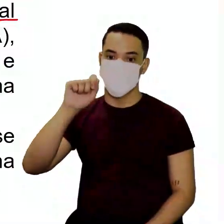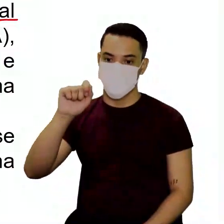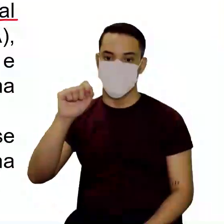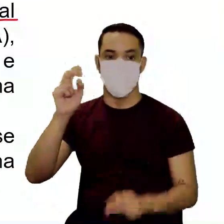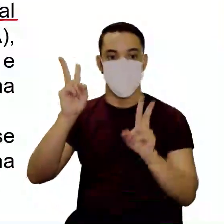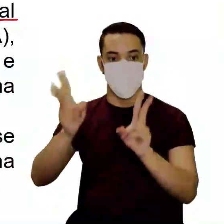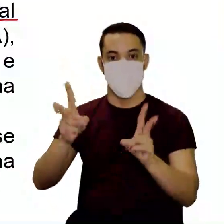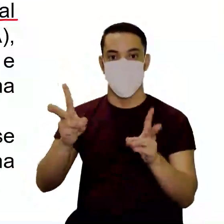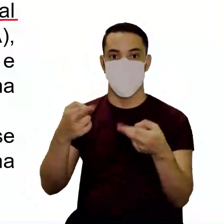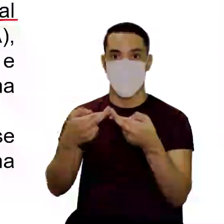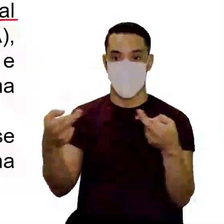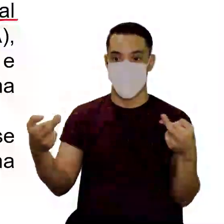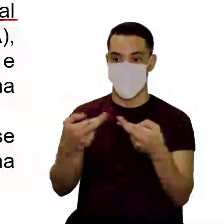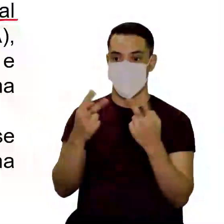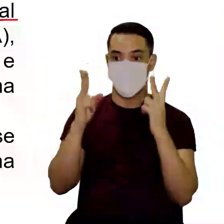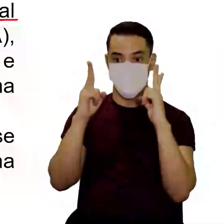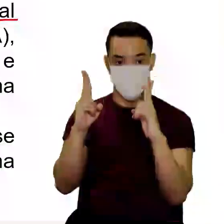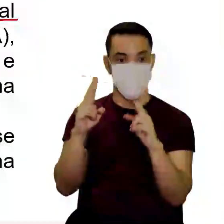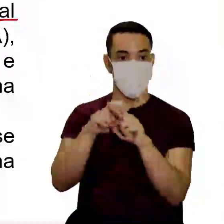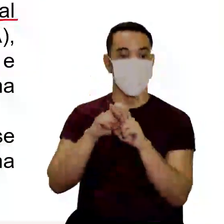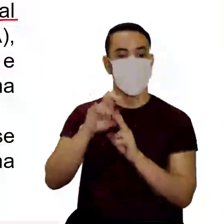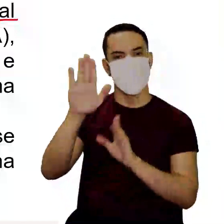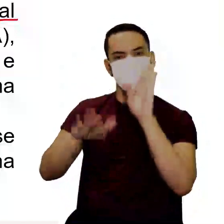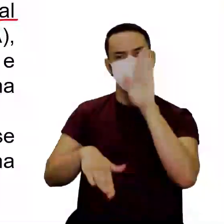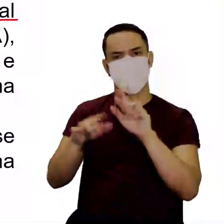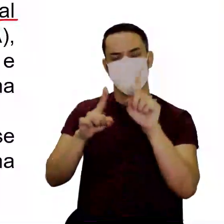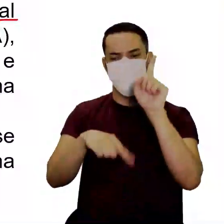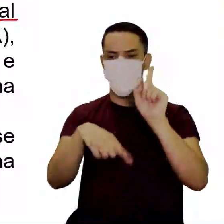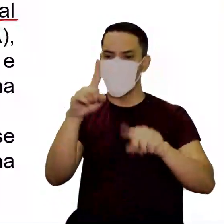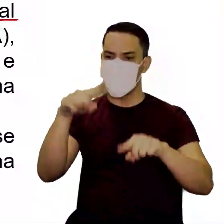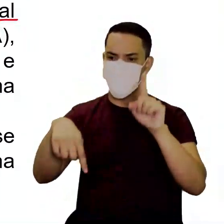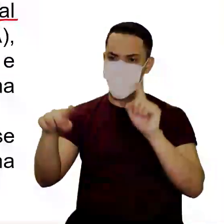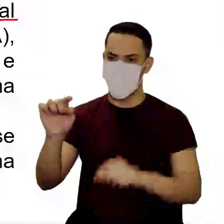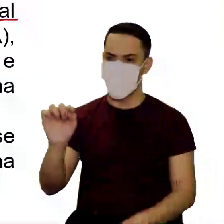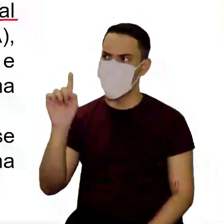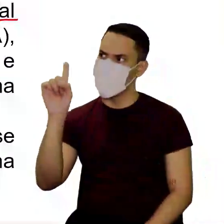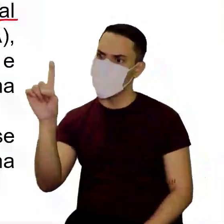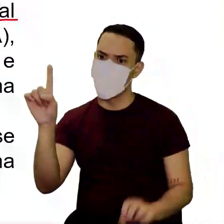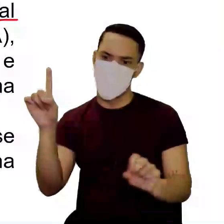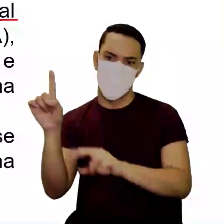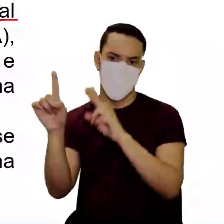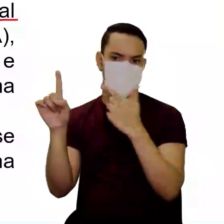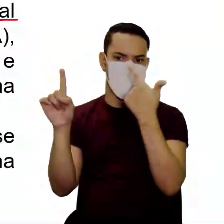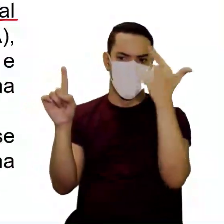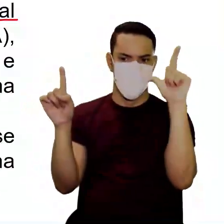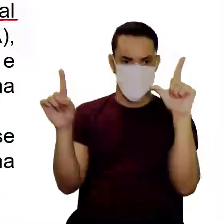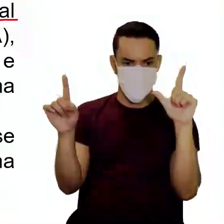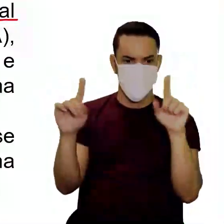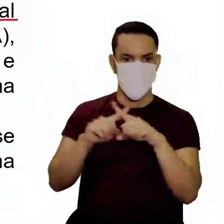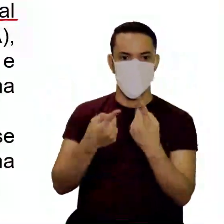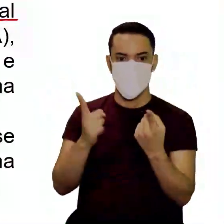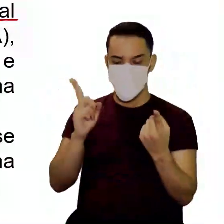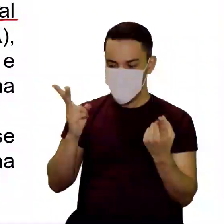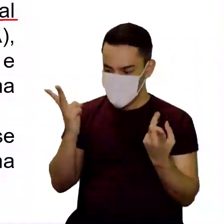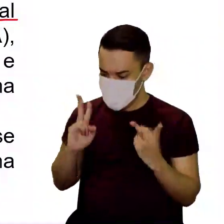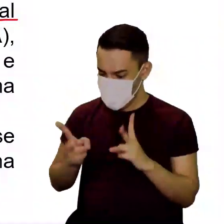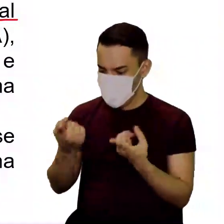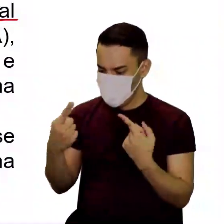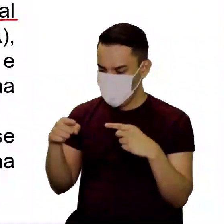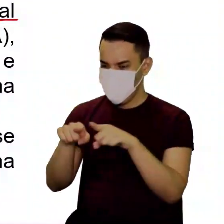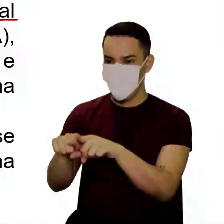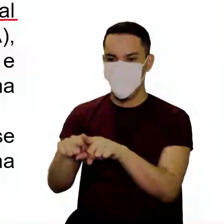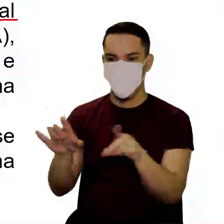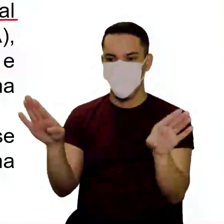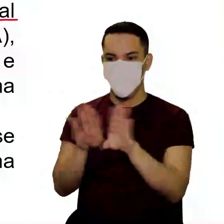mesma resistência. Então, às vezes, eles variaram um ou outro, deixando um constante, né?